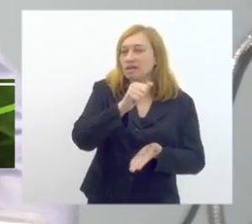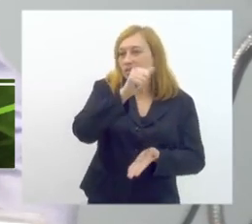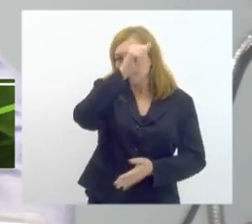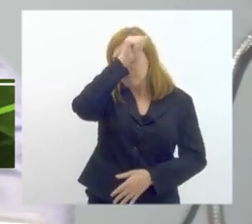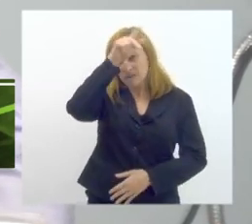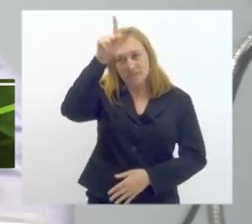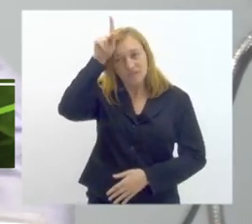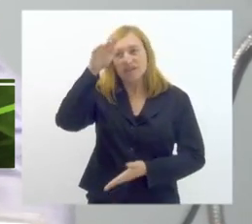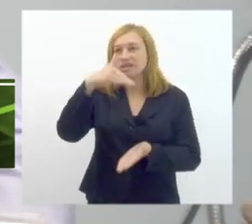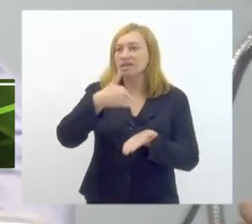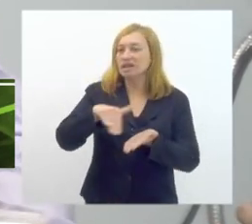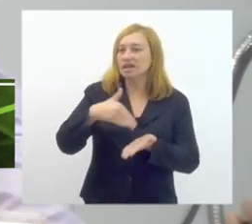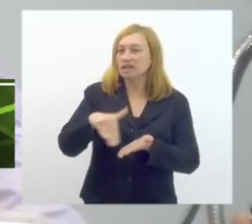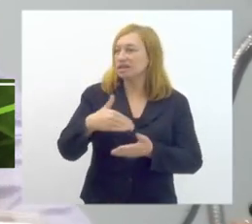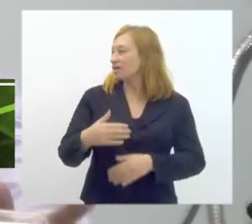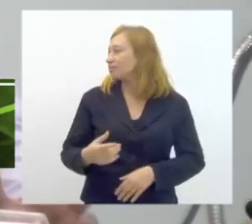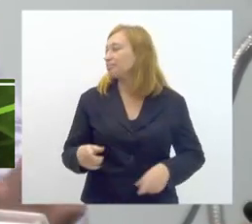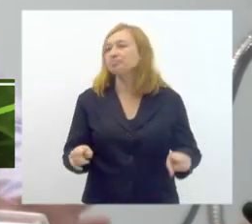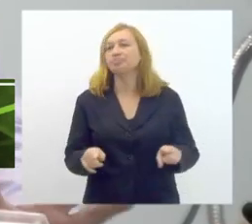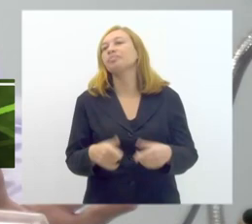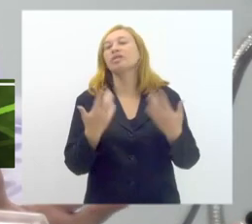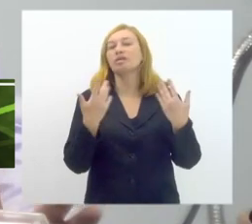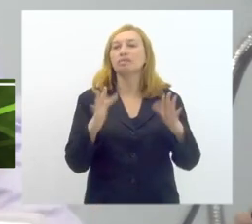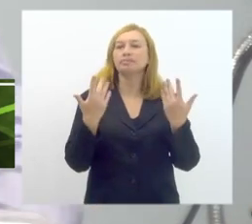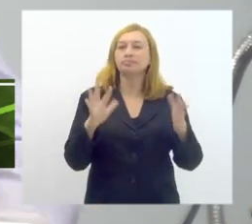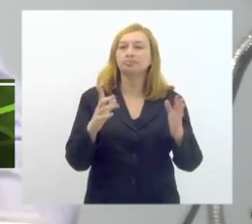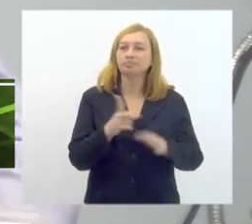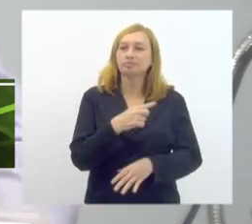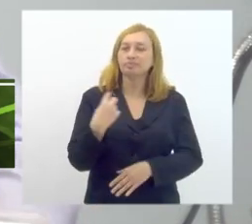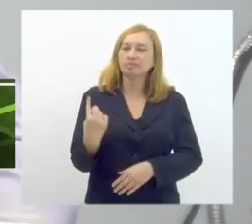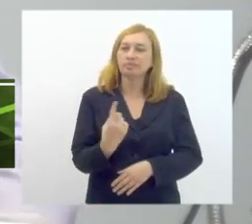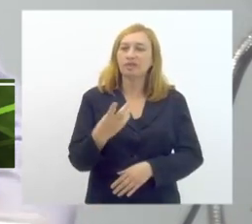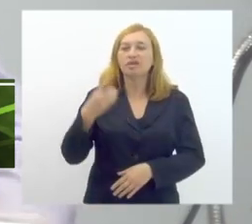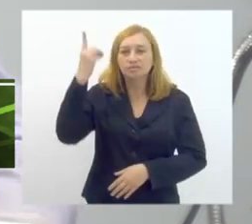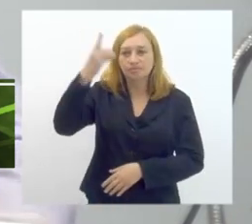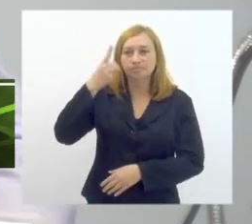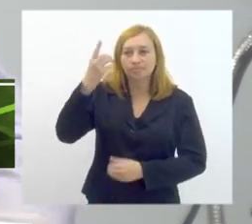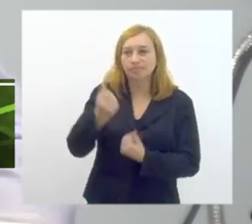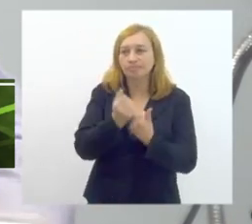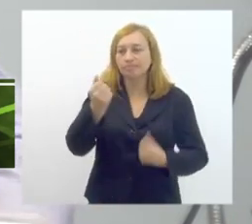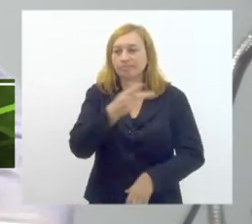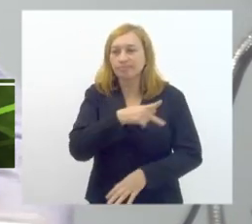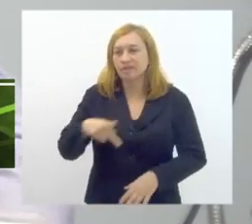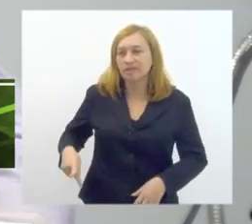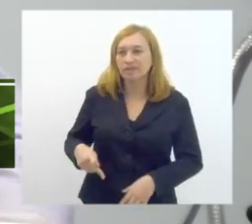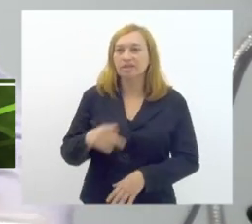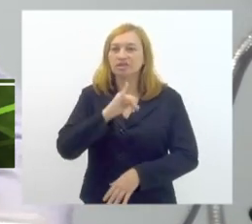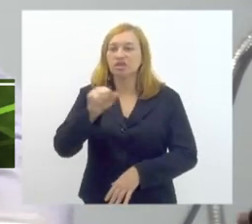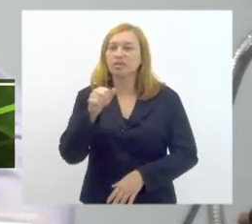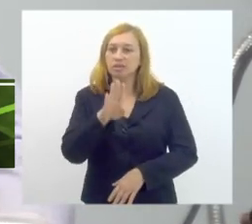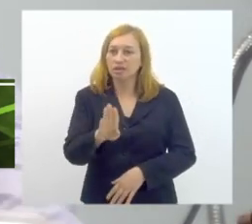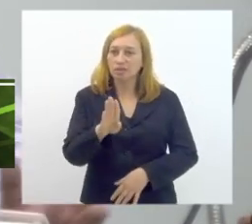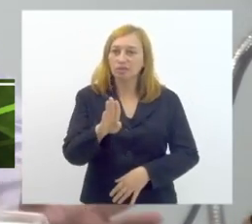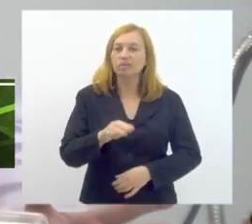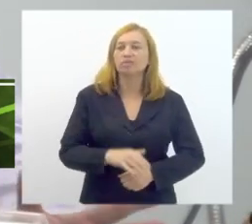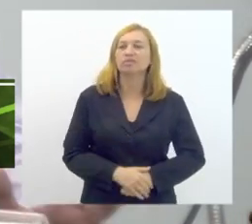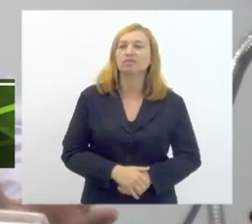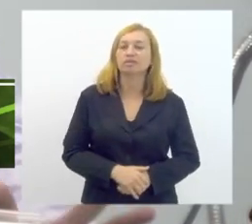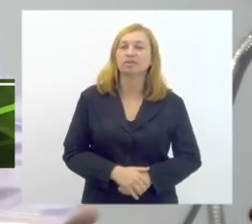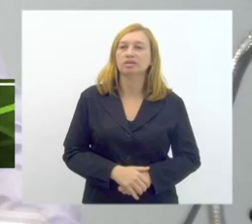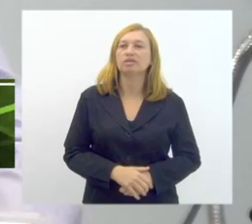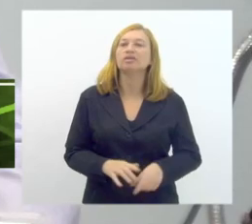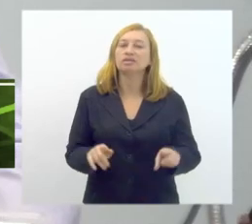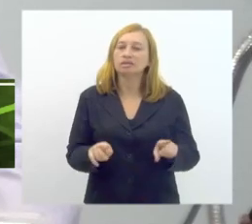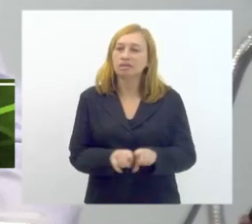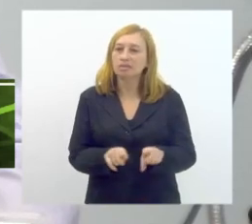presentes, e, além de cumprimentar, parabenizar o nosso deputado vice-presidente da Alerge, Jair Bittencourt, e,